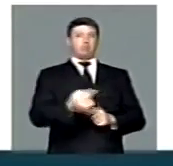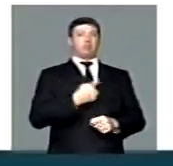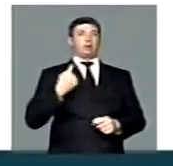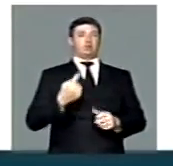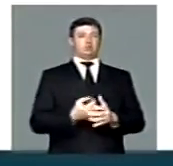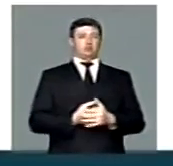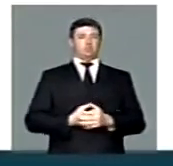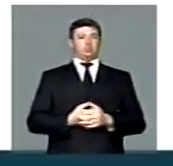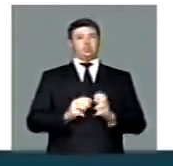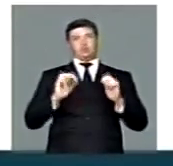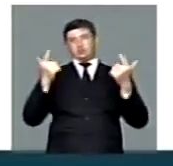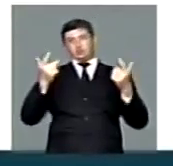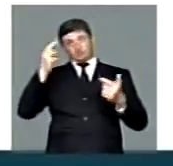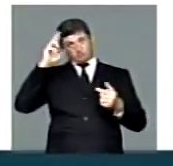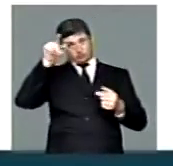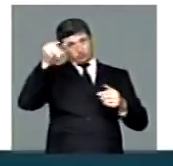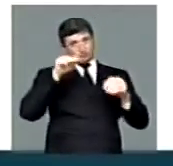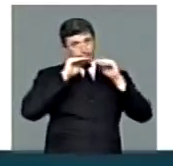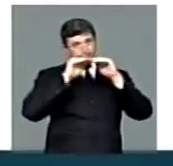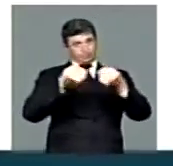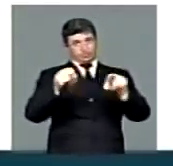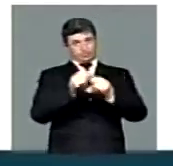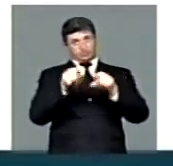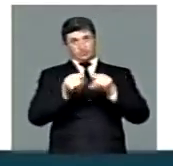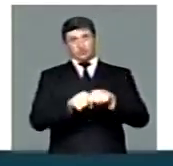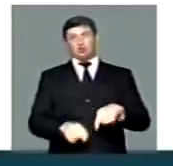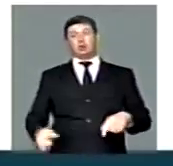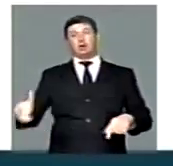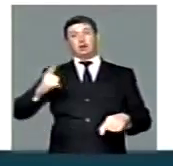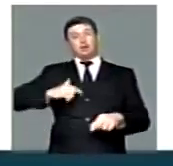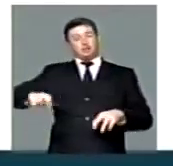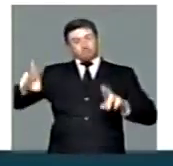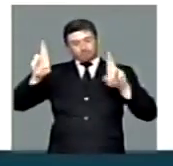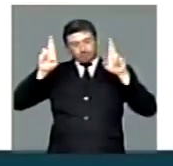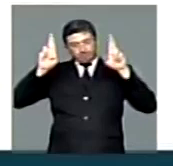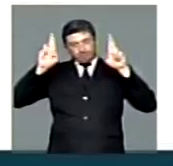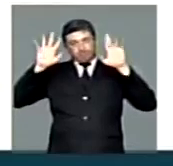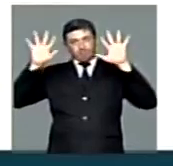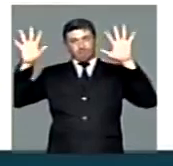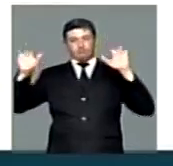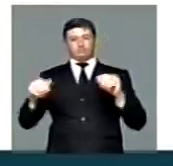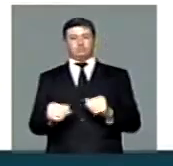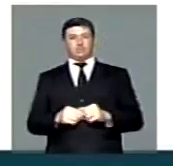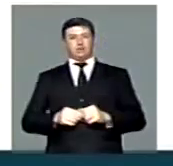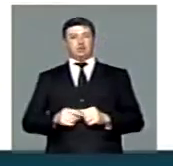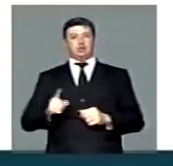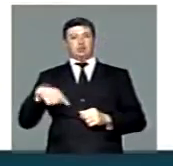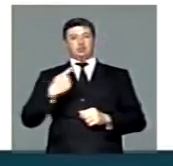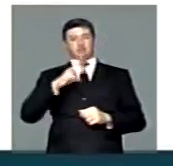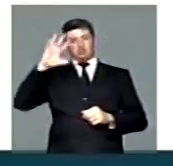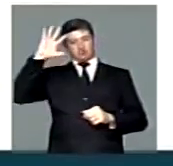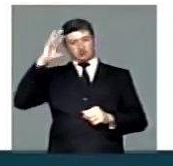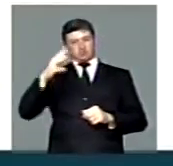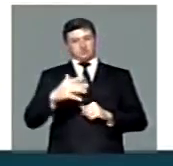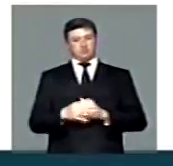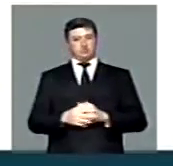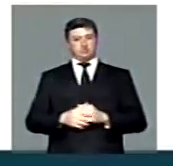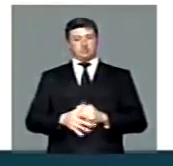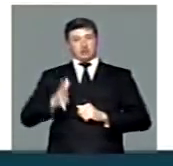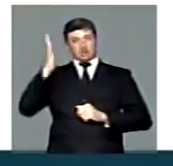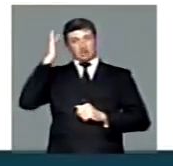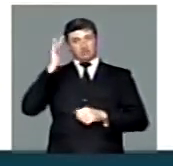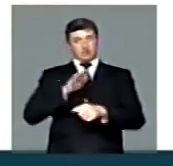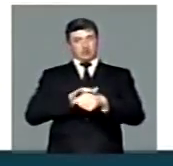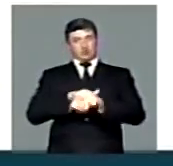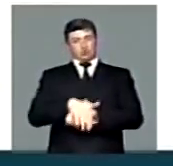e obviamente a Vossa Excelência, que há uma expectativa em torno da nossa decisão na sessão de